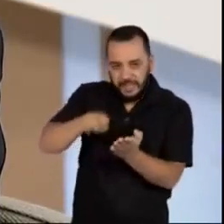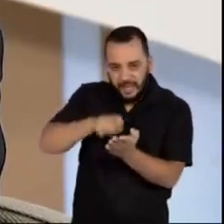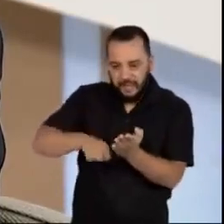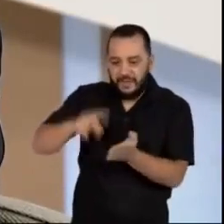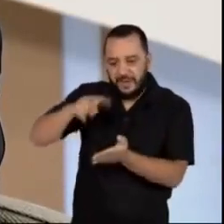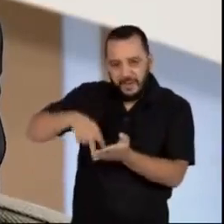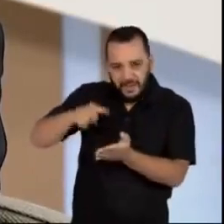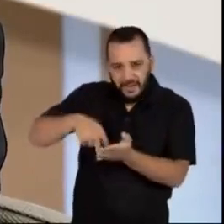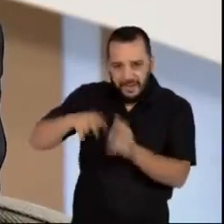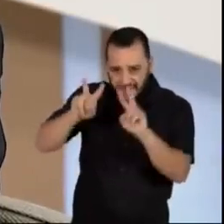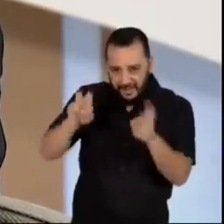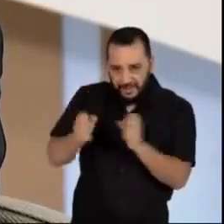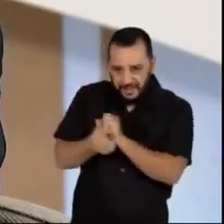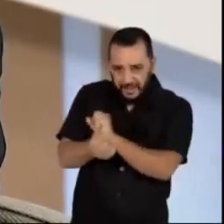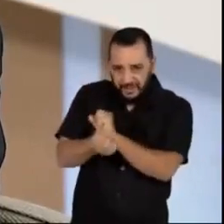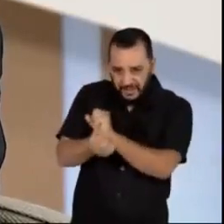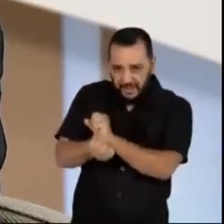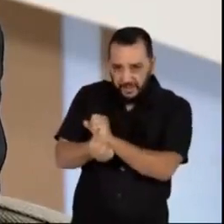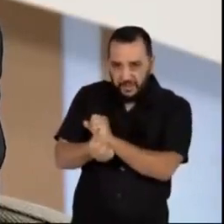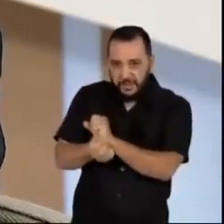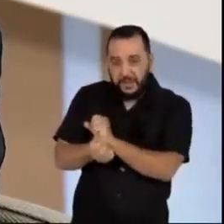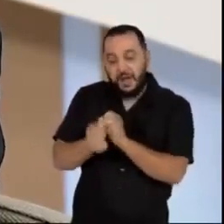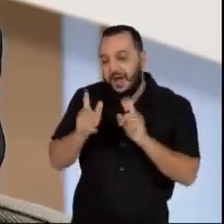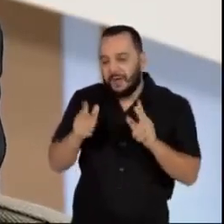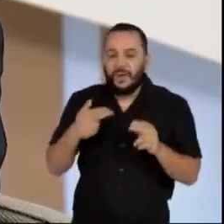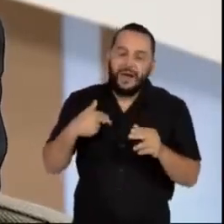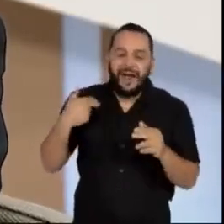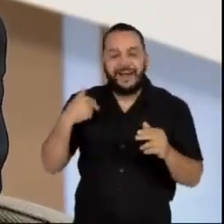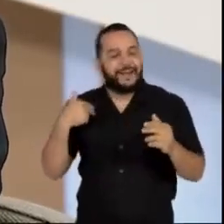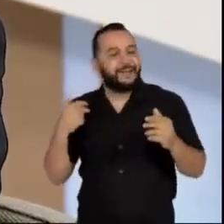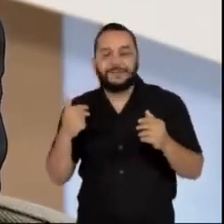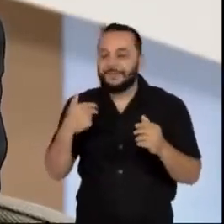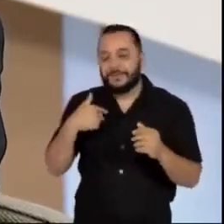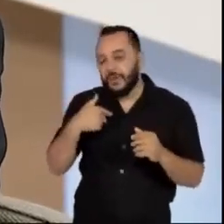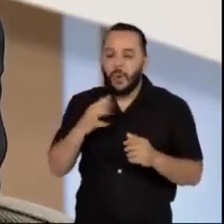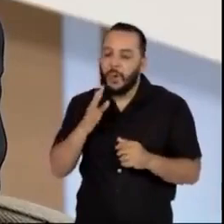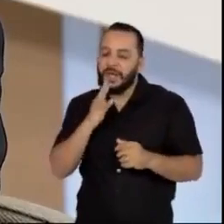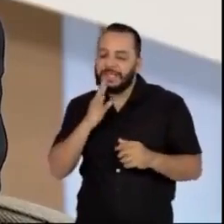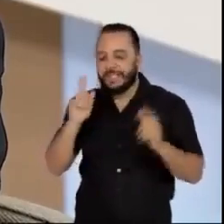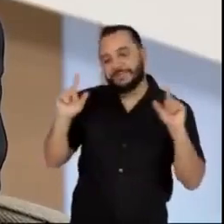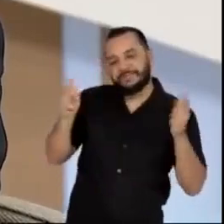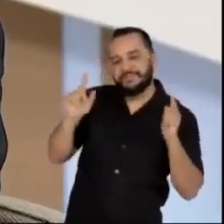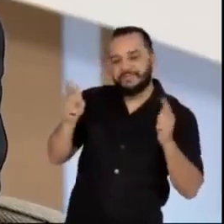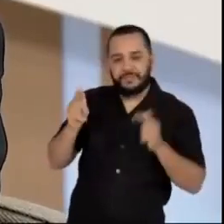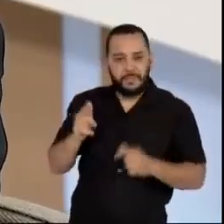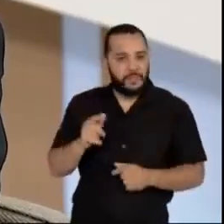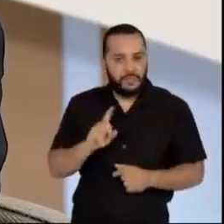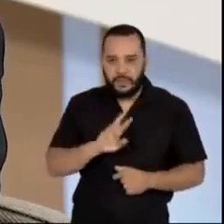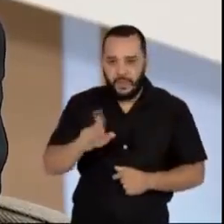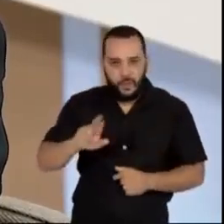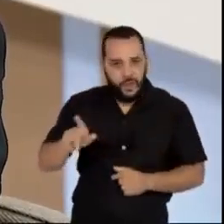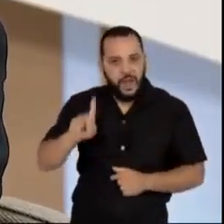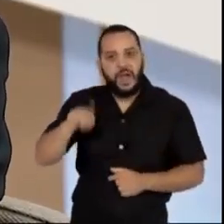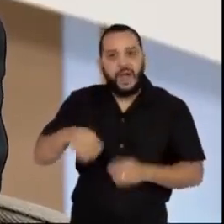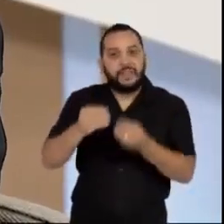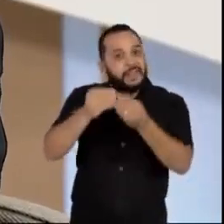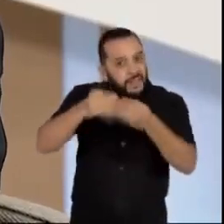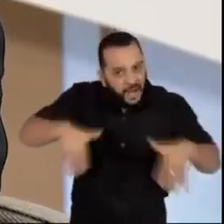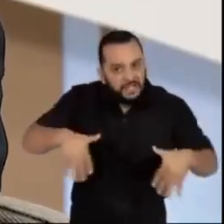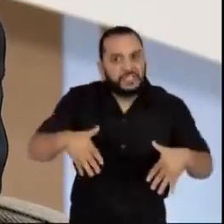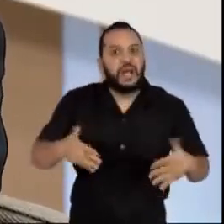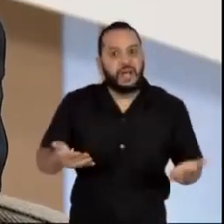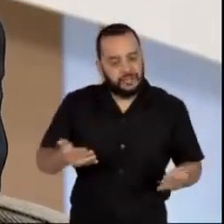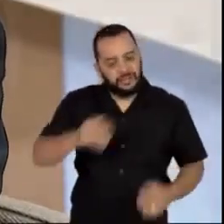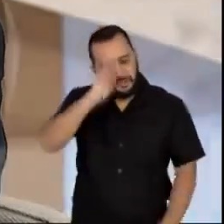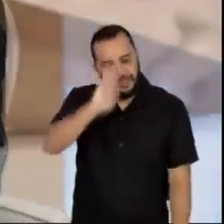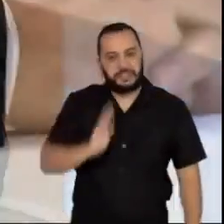sobre a escravidão como se tivesse dando um passeio essa é uma ou tragédia brasileira no passado